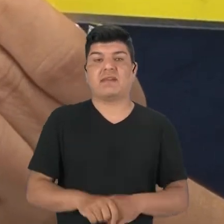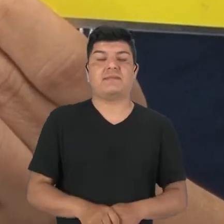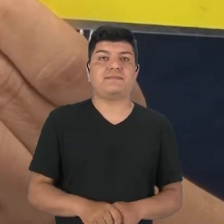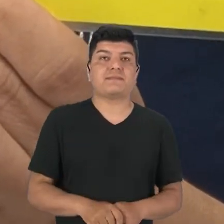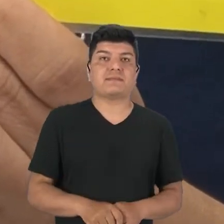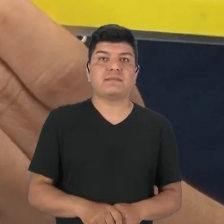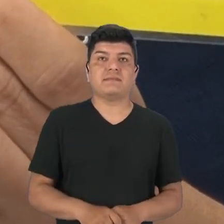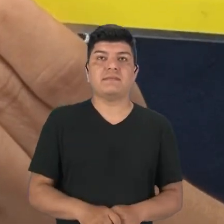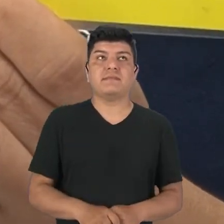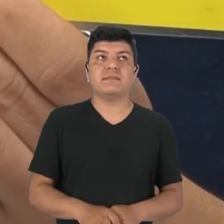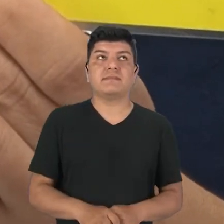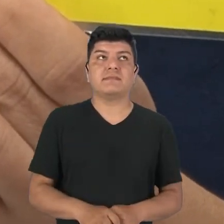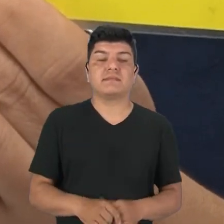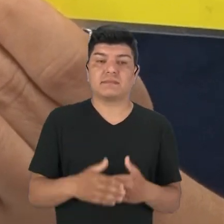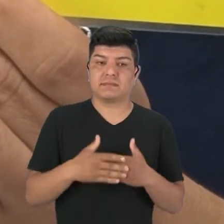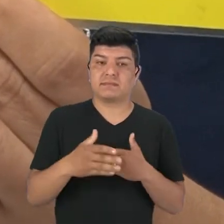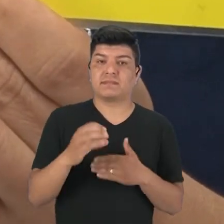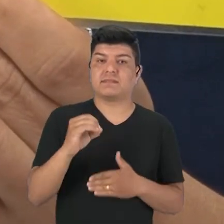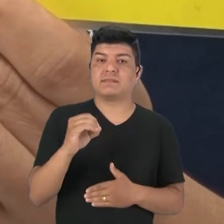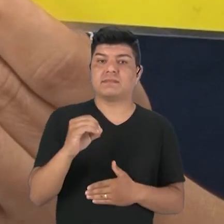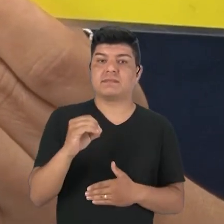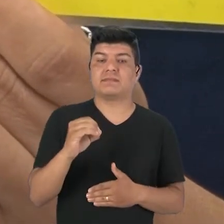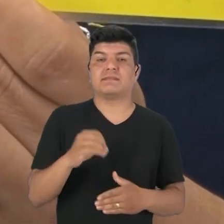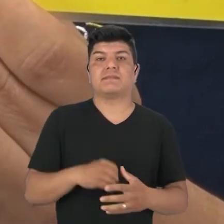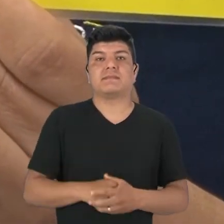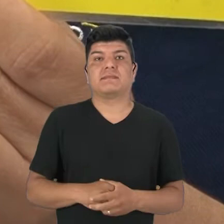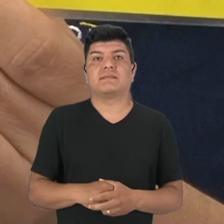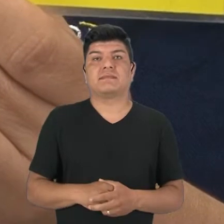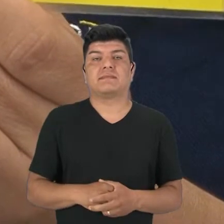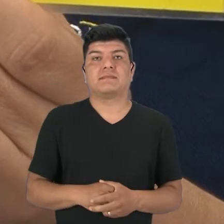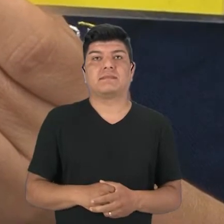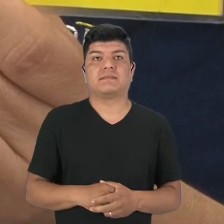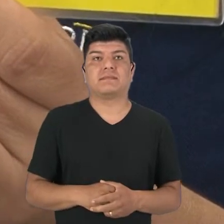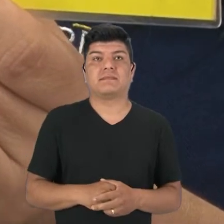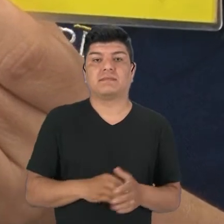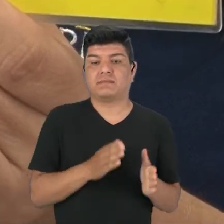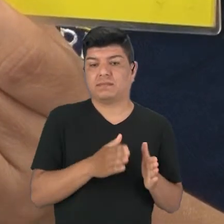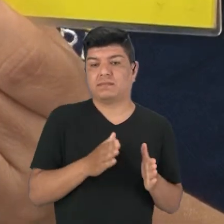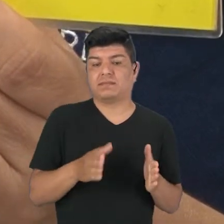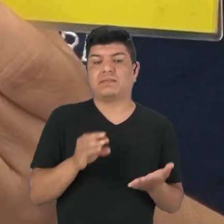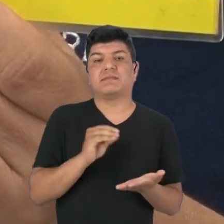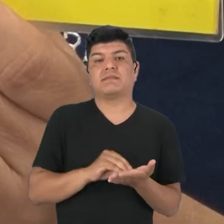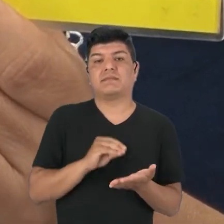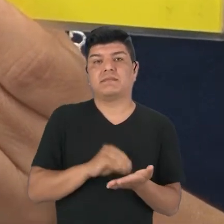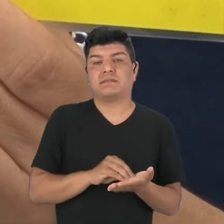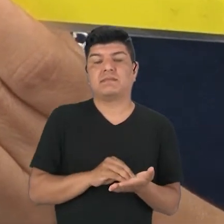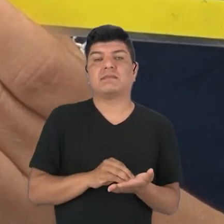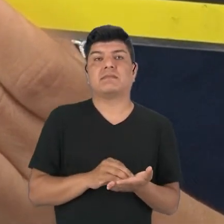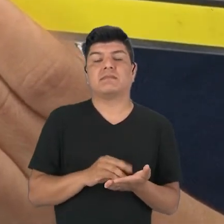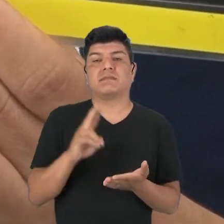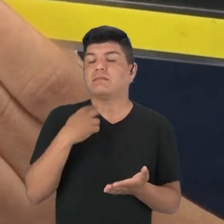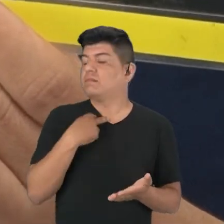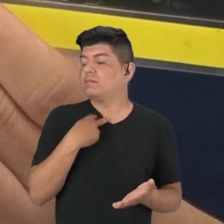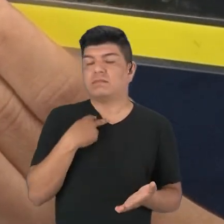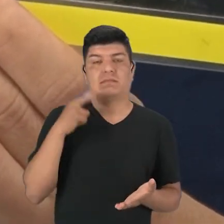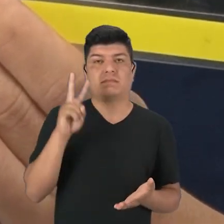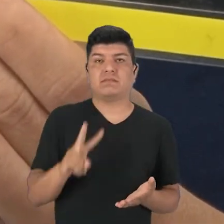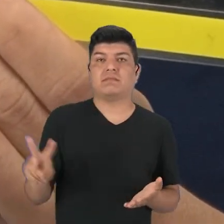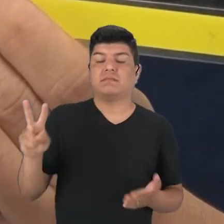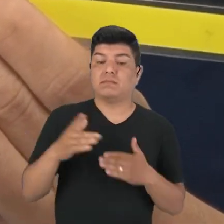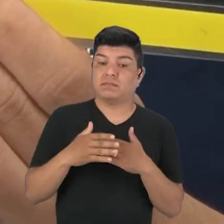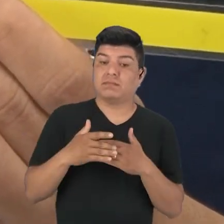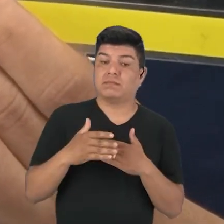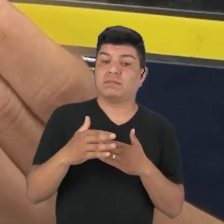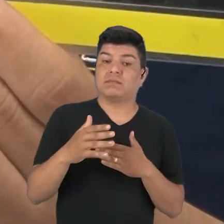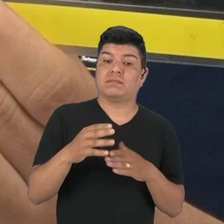tá? Tenho que partir do zero. Olha só, tem um espaço sempre sobrando desse zero aqui, eu não posso usá-lo. Tem que partir do